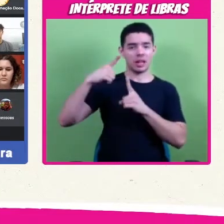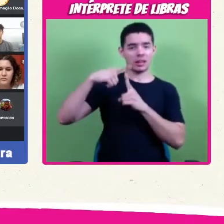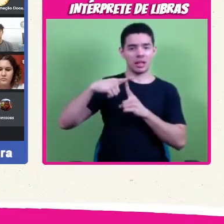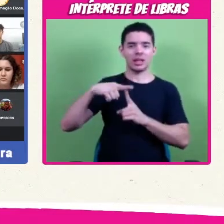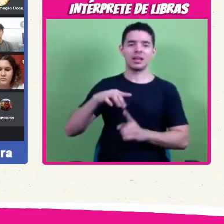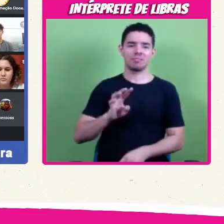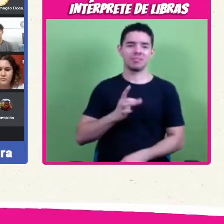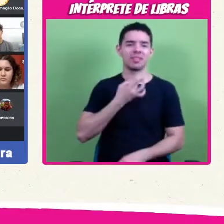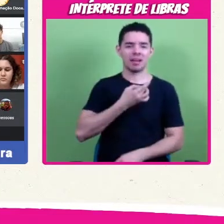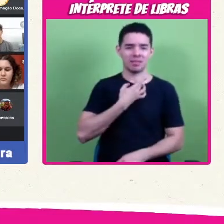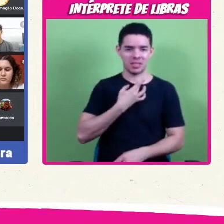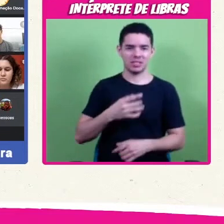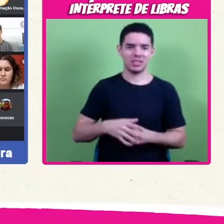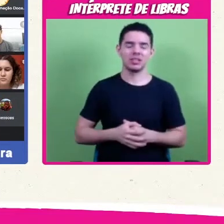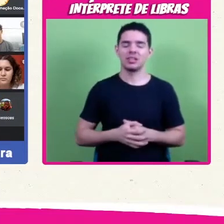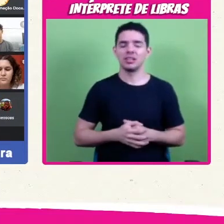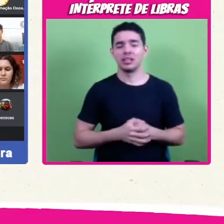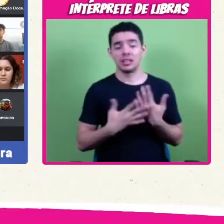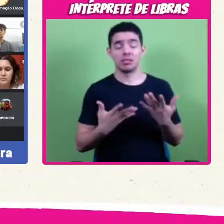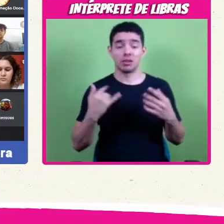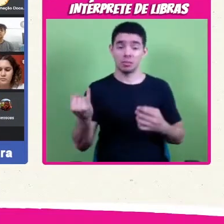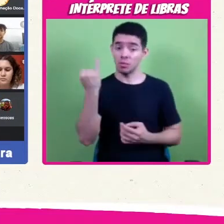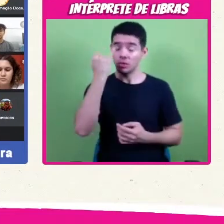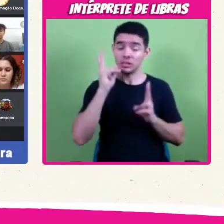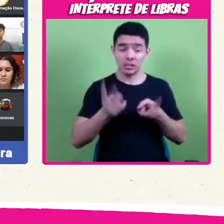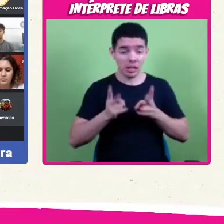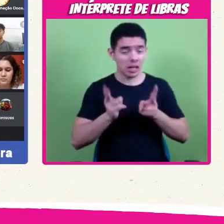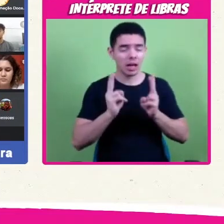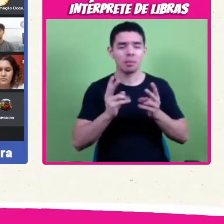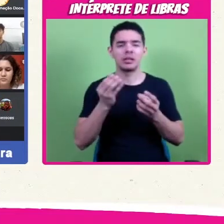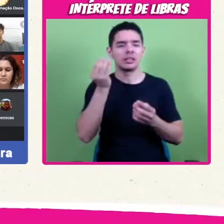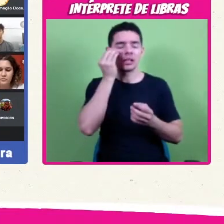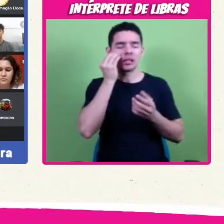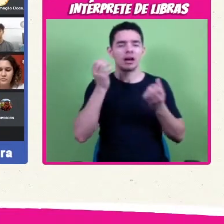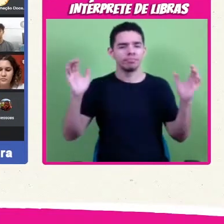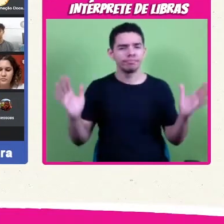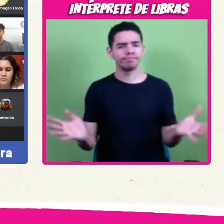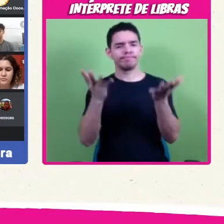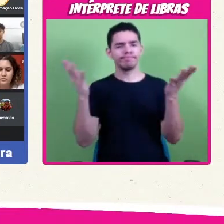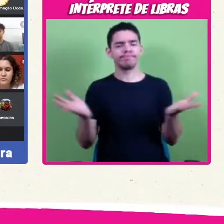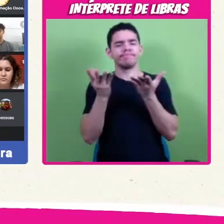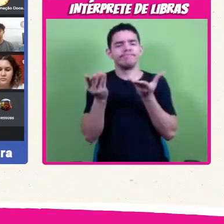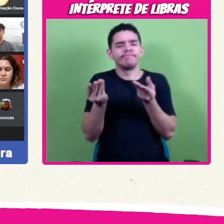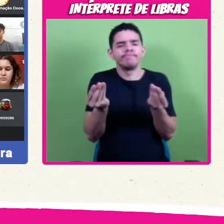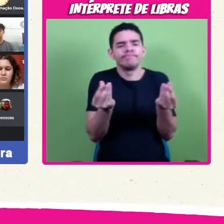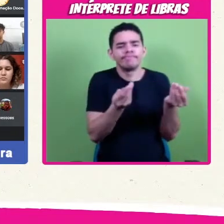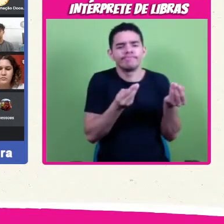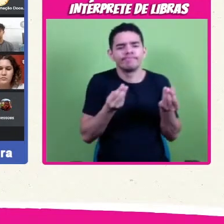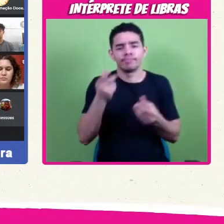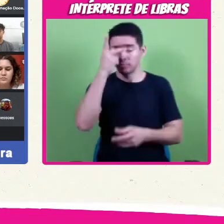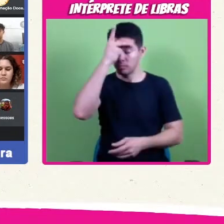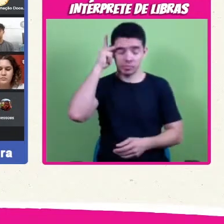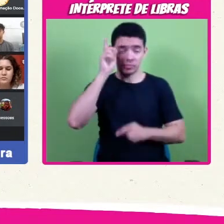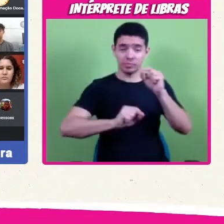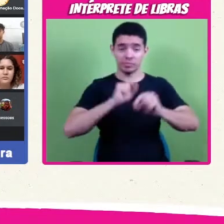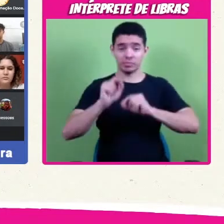Então, é importante a gente sempre procurar sensibilizar as pessoas, principalmente dentro do ambiente escolar, de que a